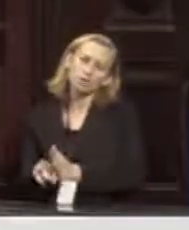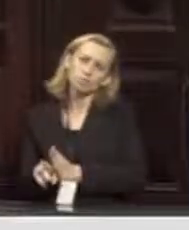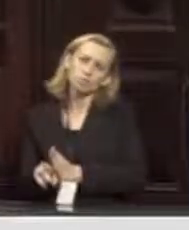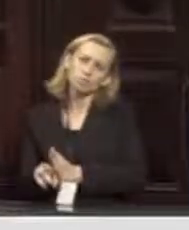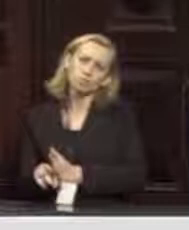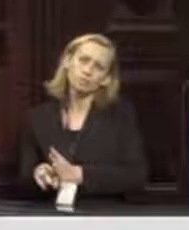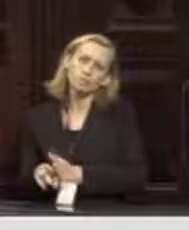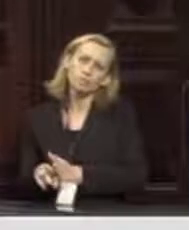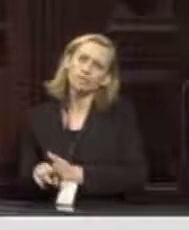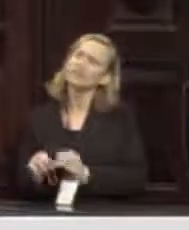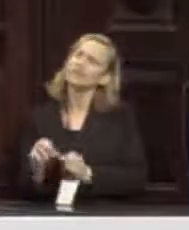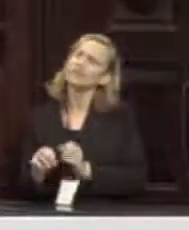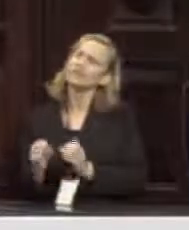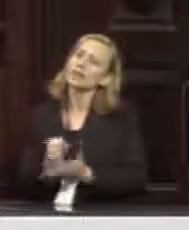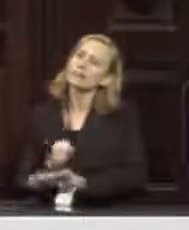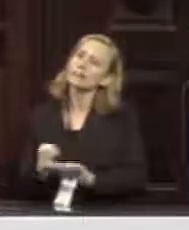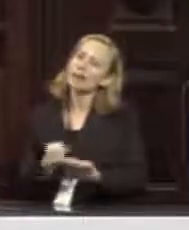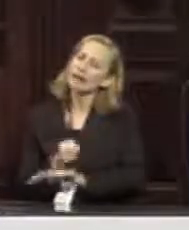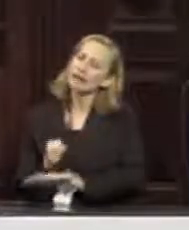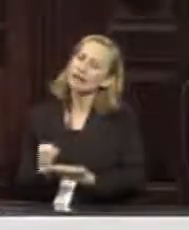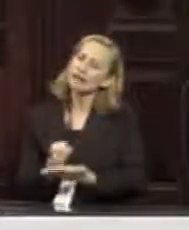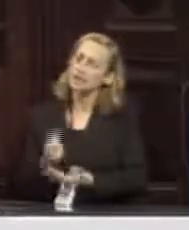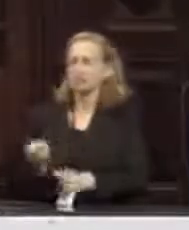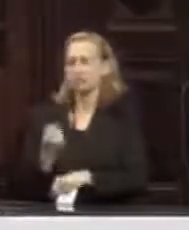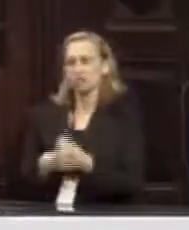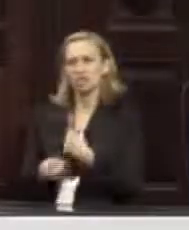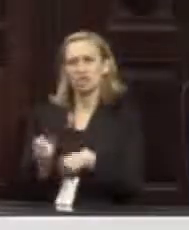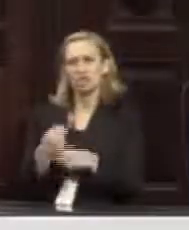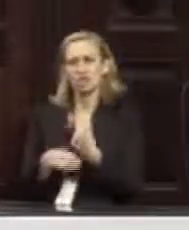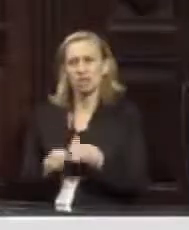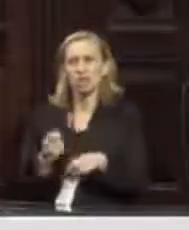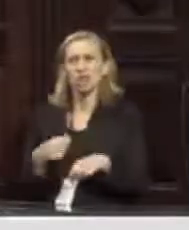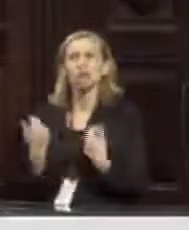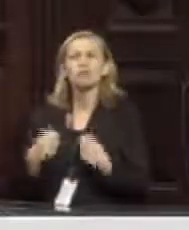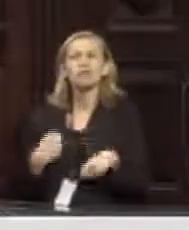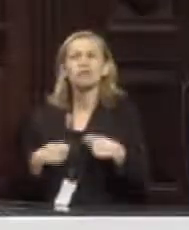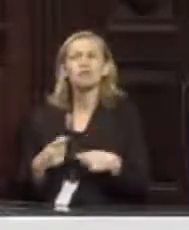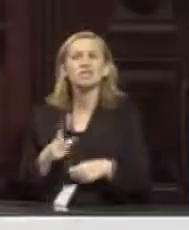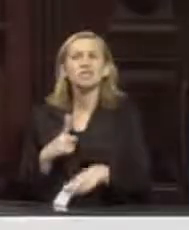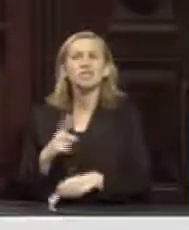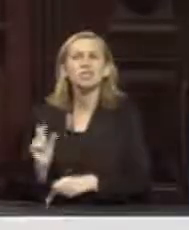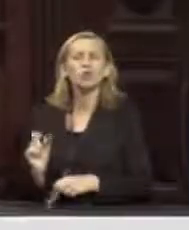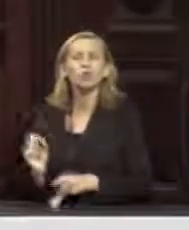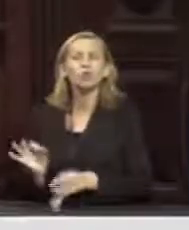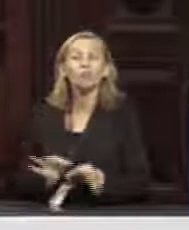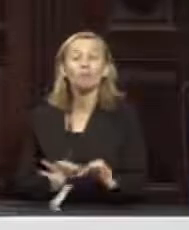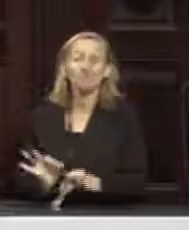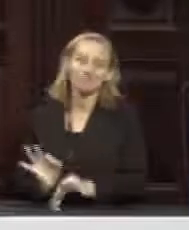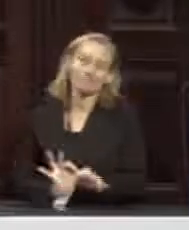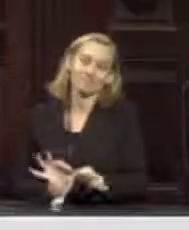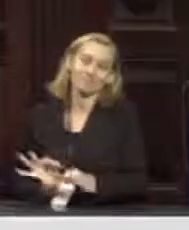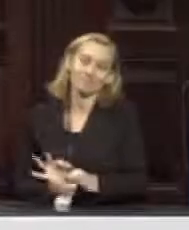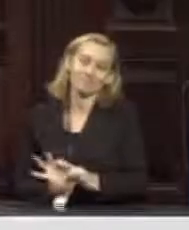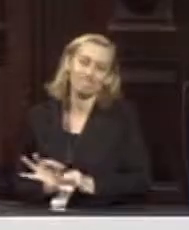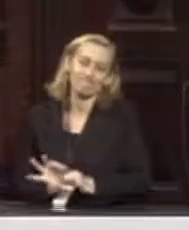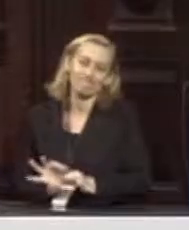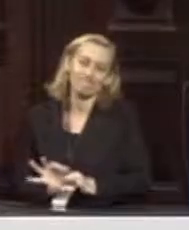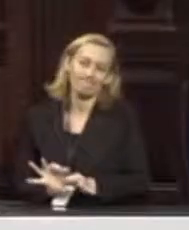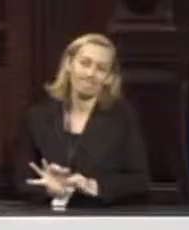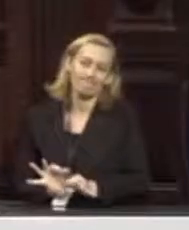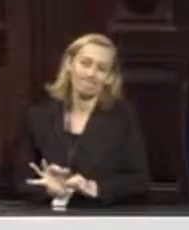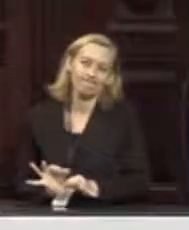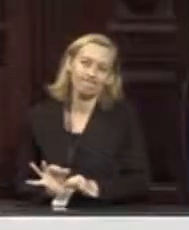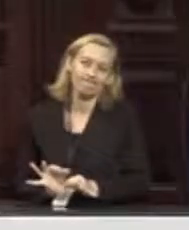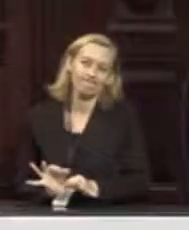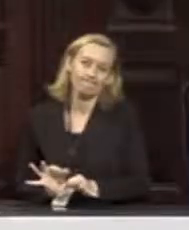uma reestruturação na administração, é preciso que haja planejamento. E esse planejamento há que